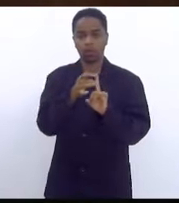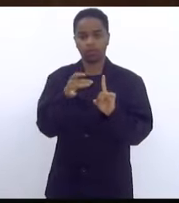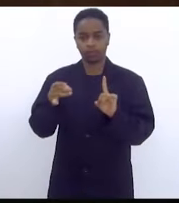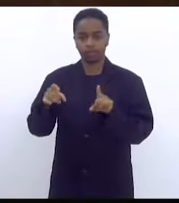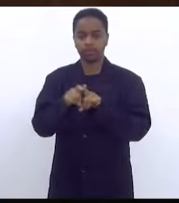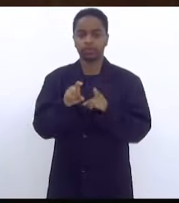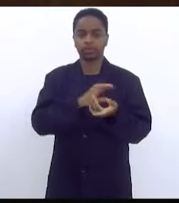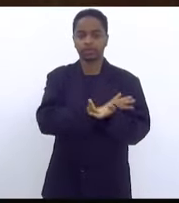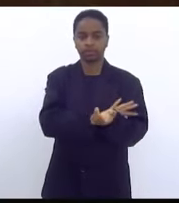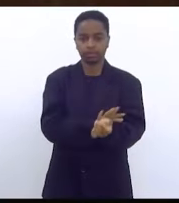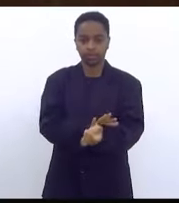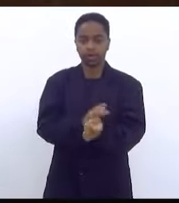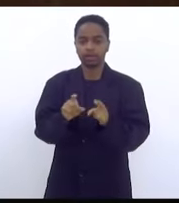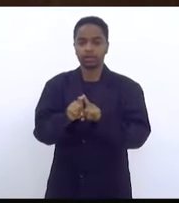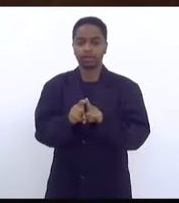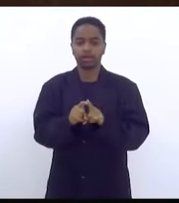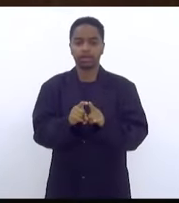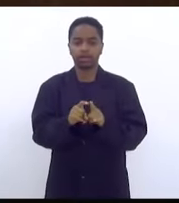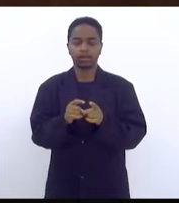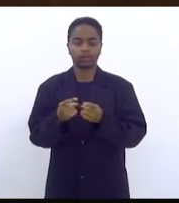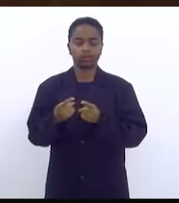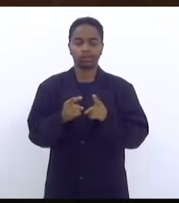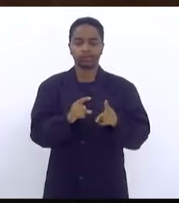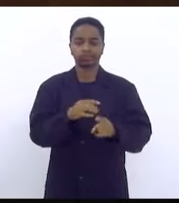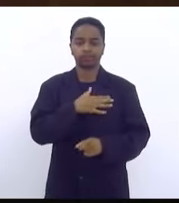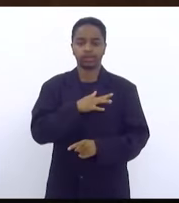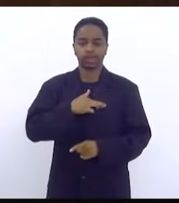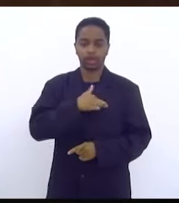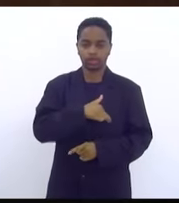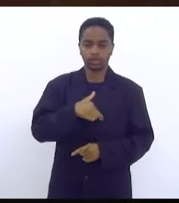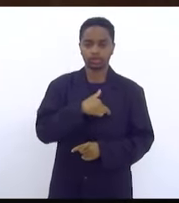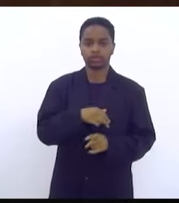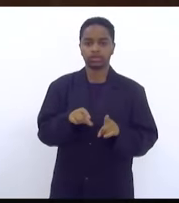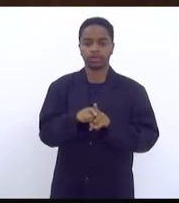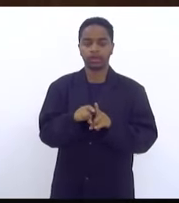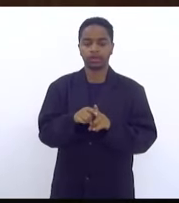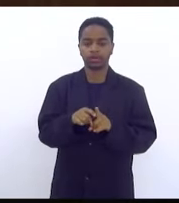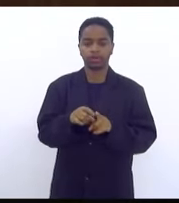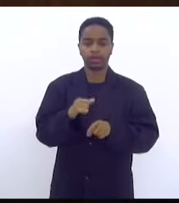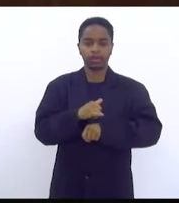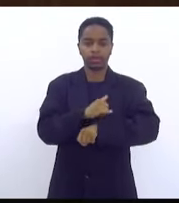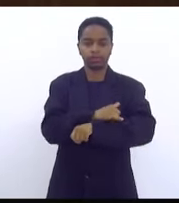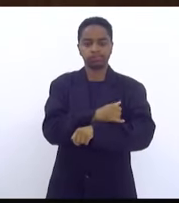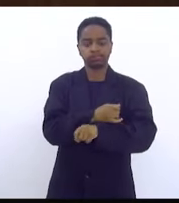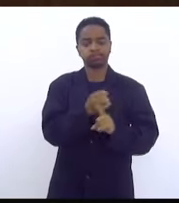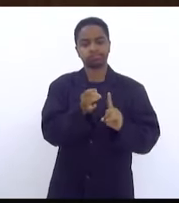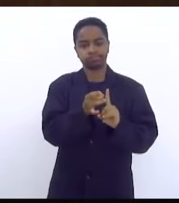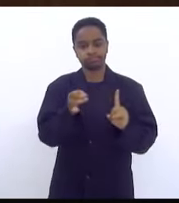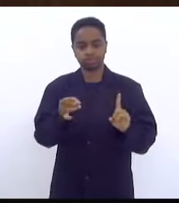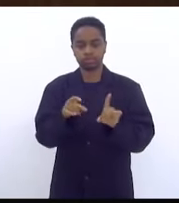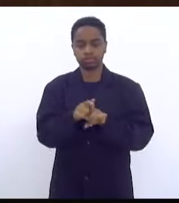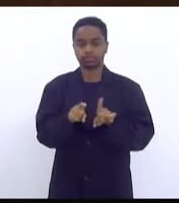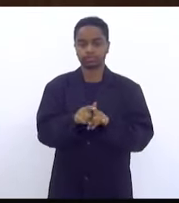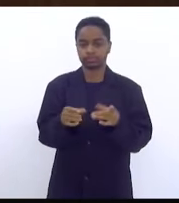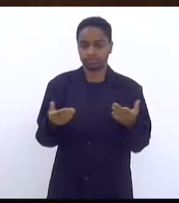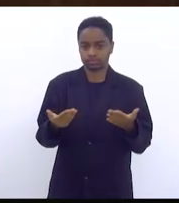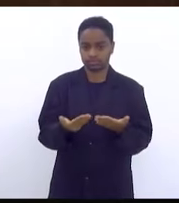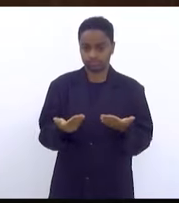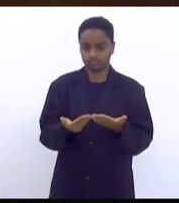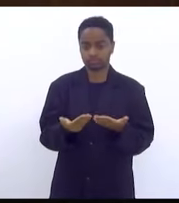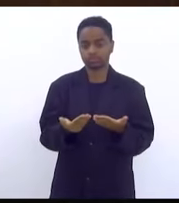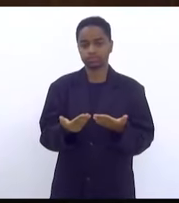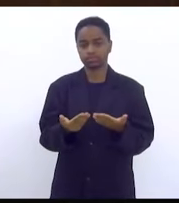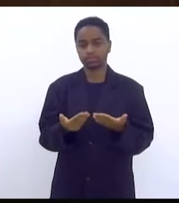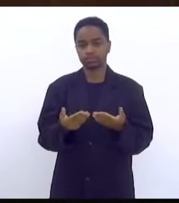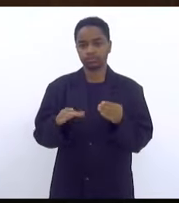racial, religiosa, gordofobia, e agora virá também,